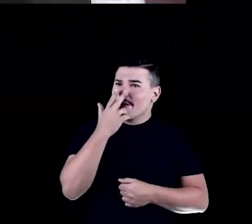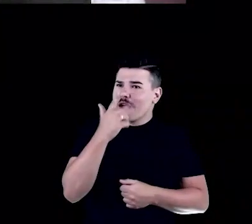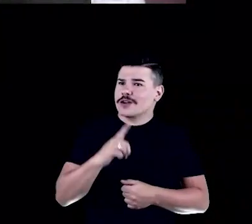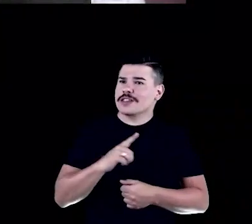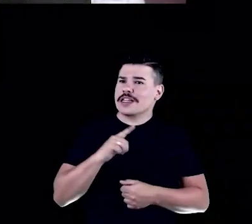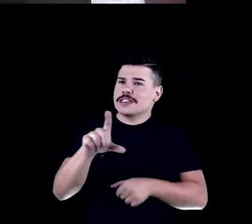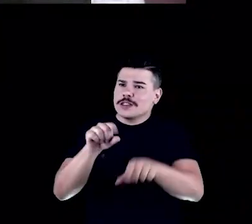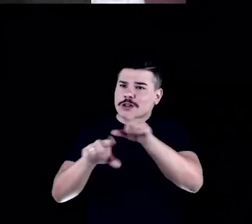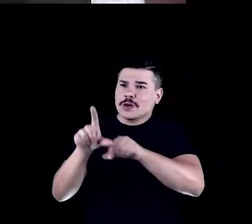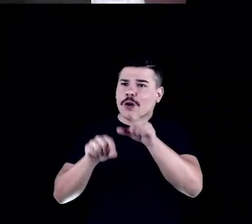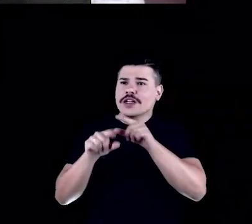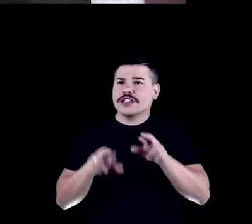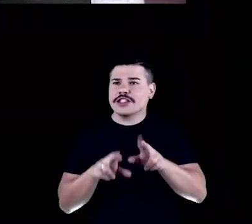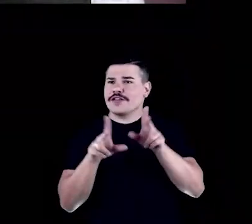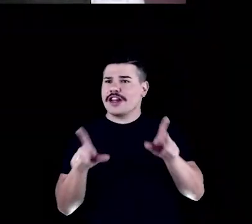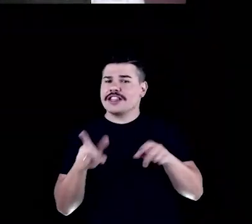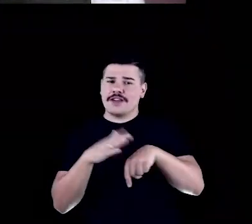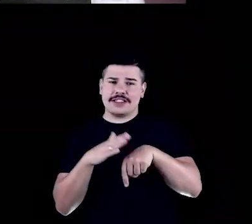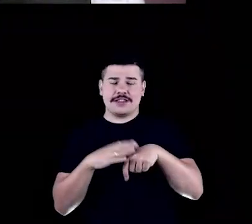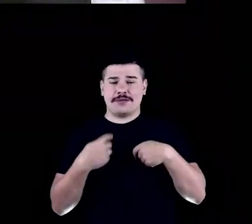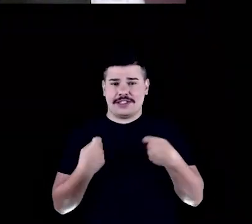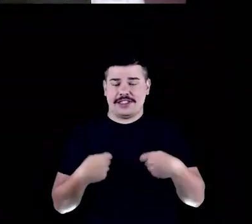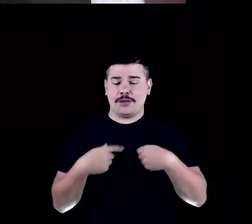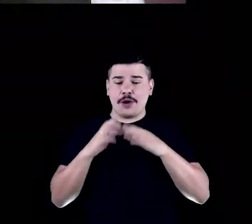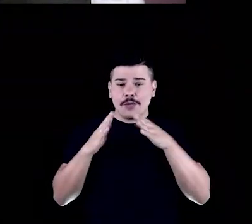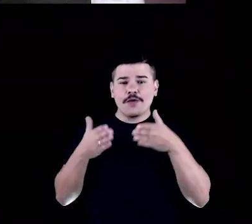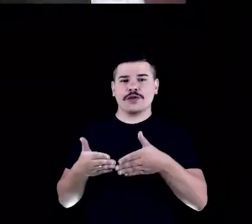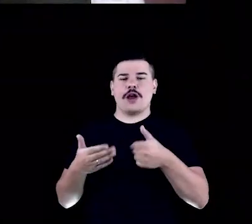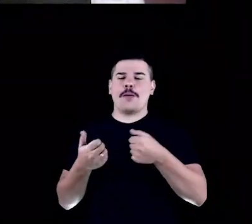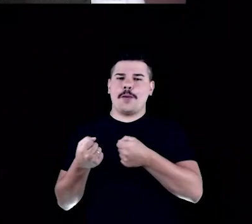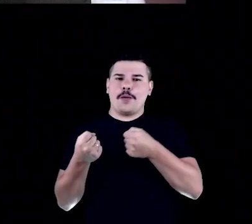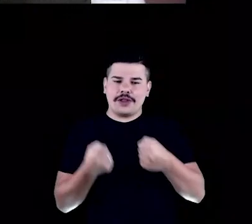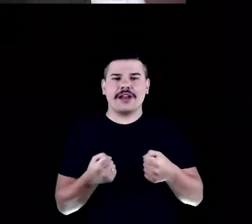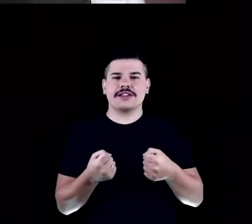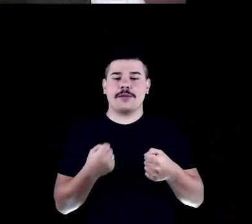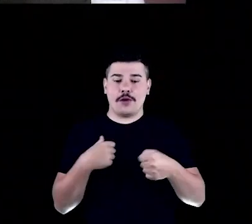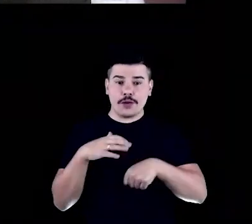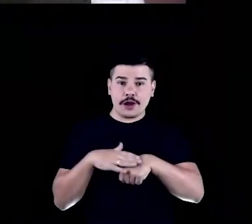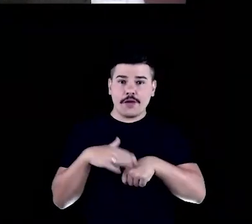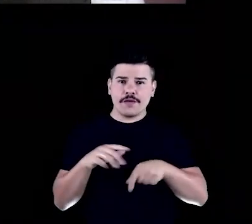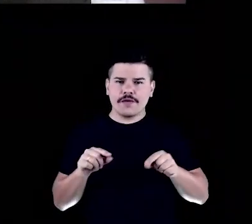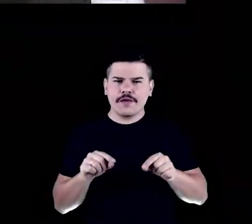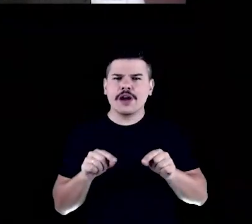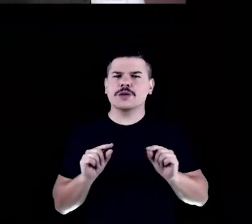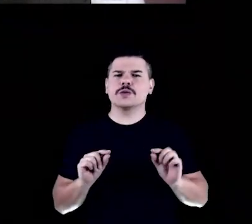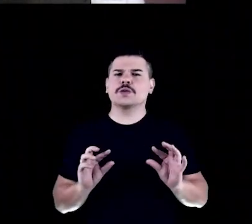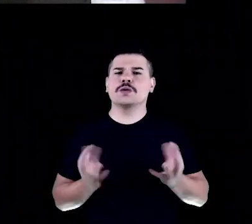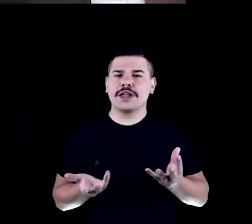que escolhas têm que ser feitas, assim, né? E aí, para aprofundar, para potencializar aquilo que eu